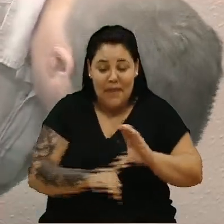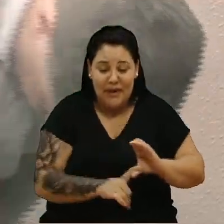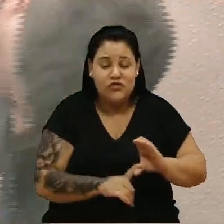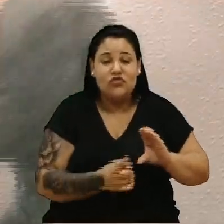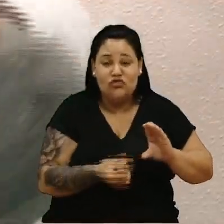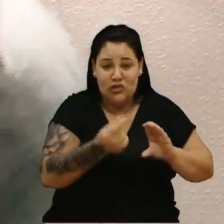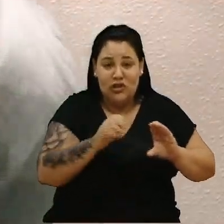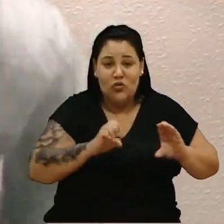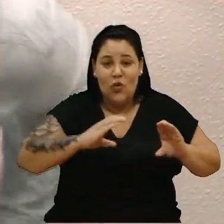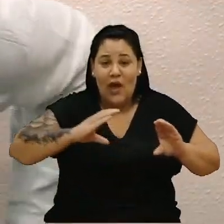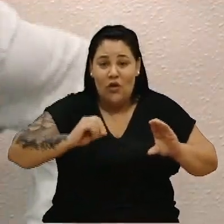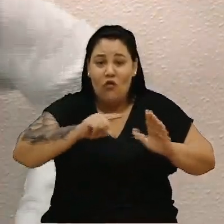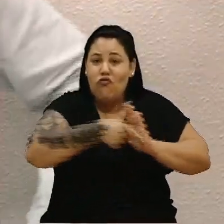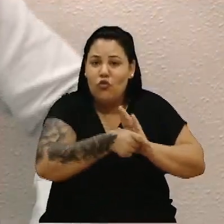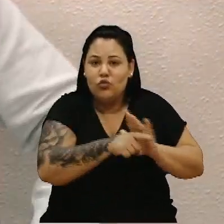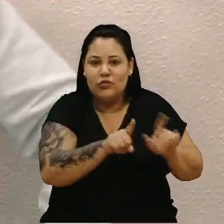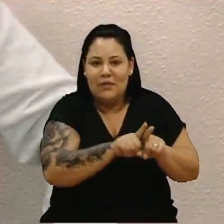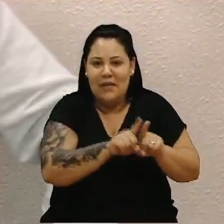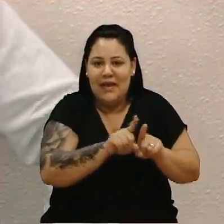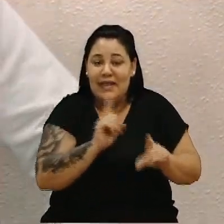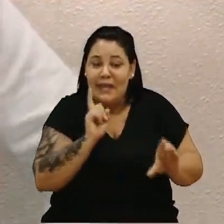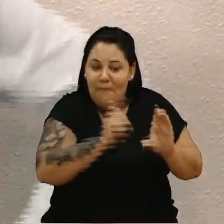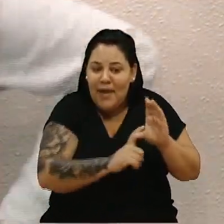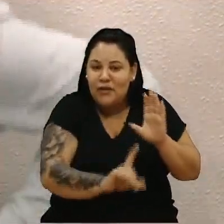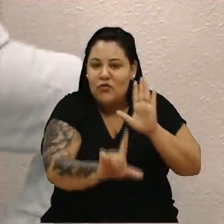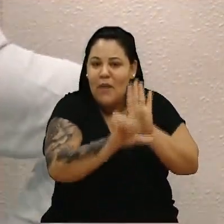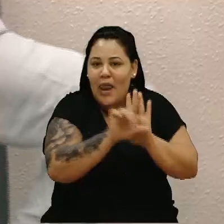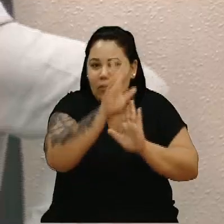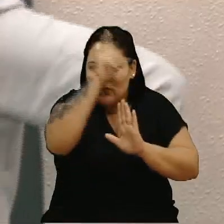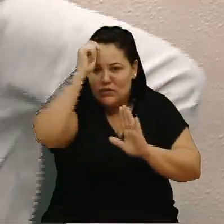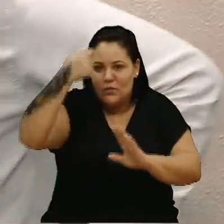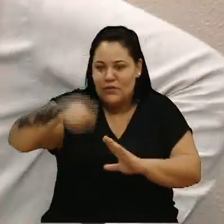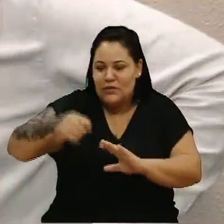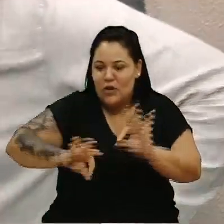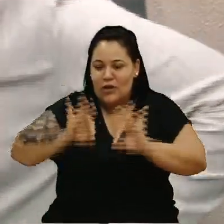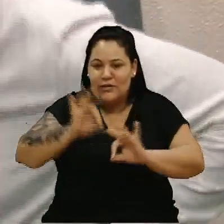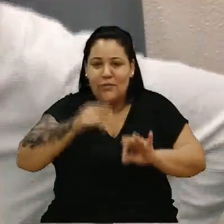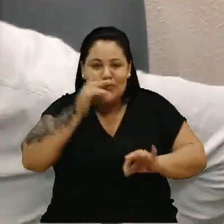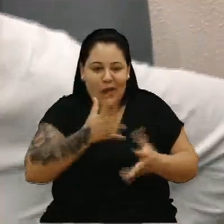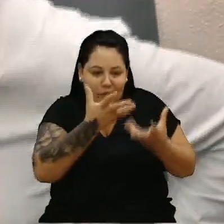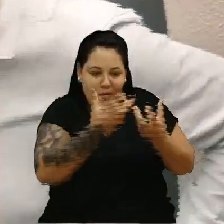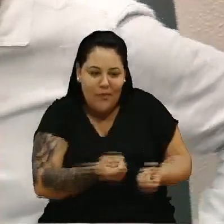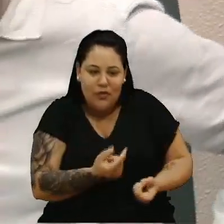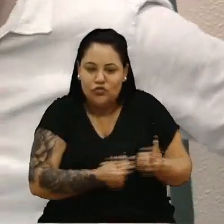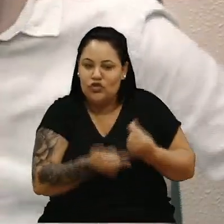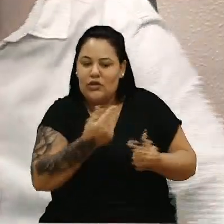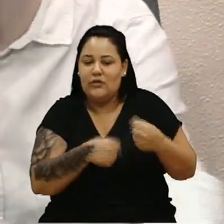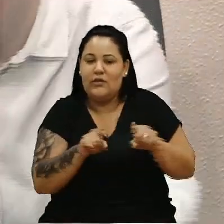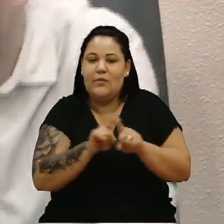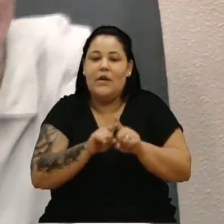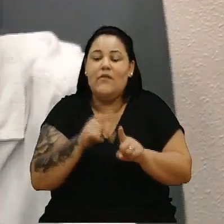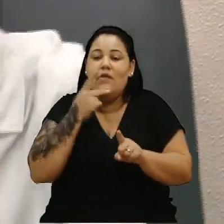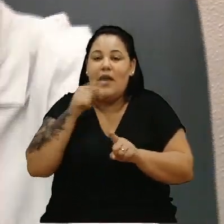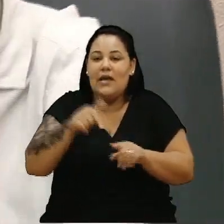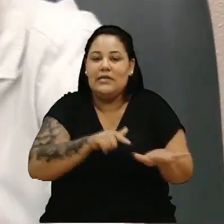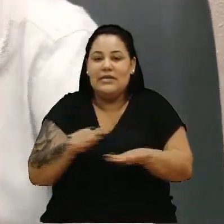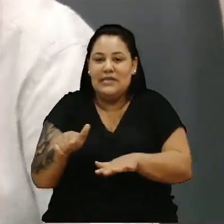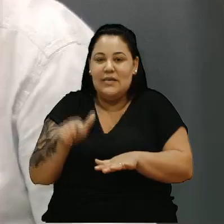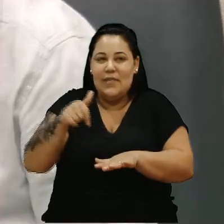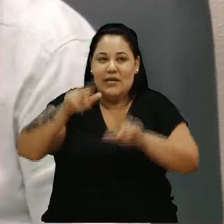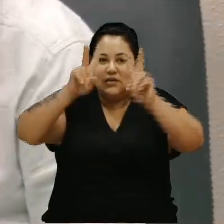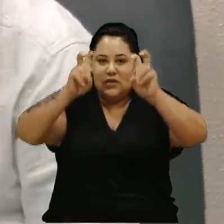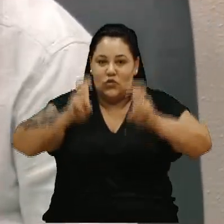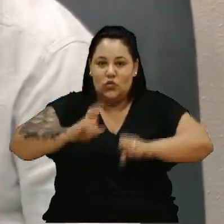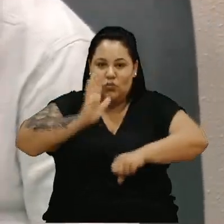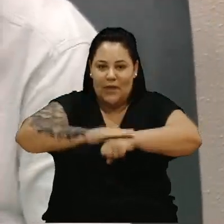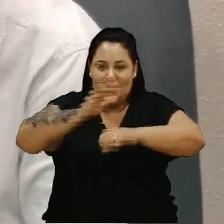e dependem de uma lei que o município tem que regulamentar para receber esse dinheiro. Vou trazer essa semana esse tema com mais